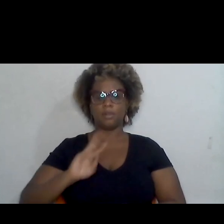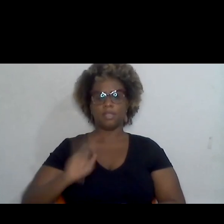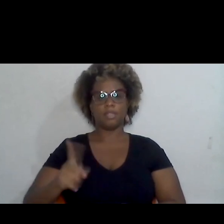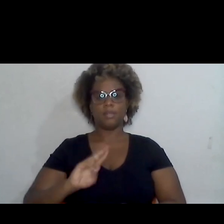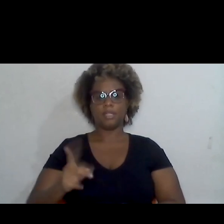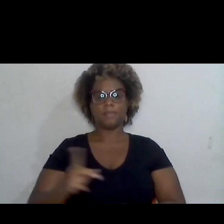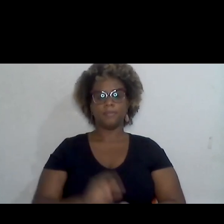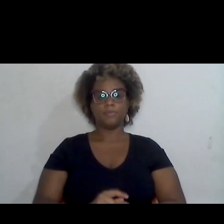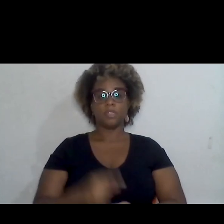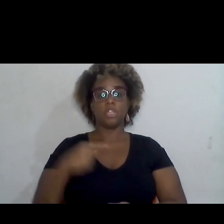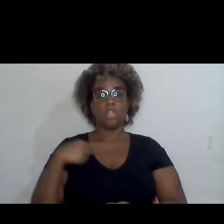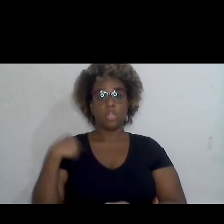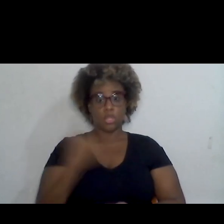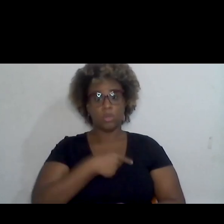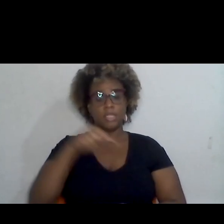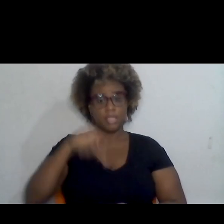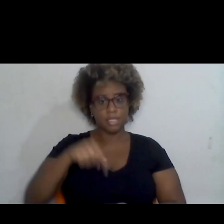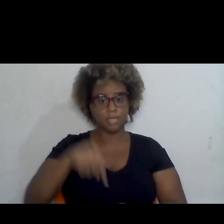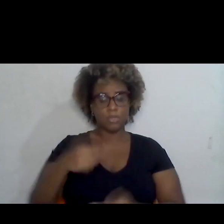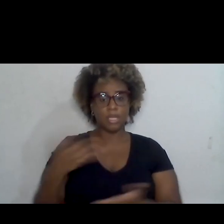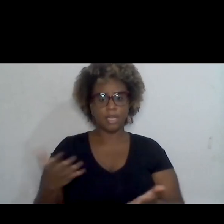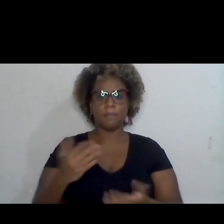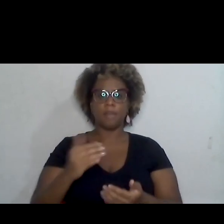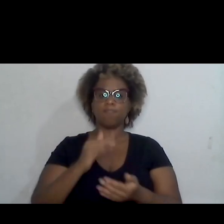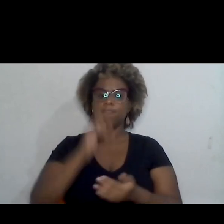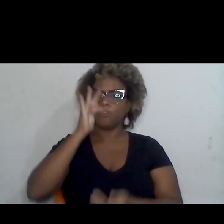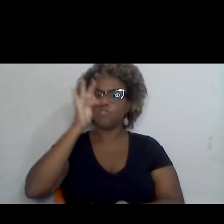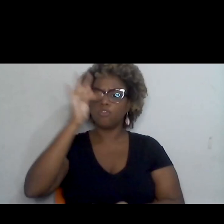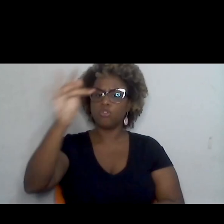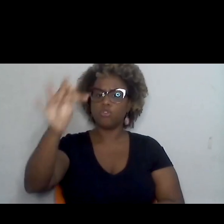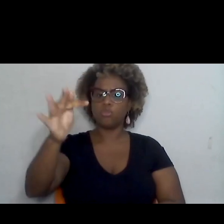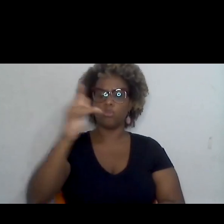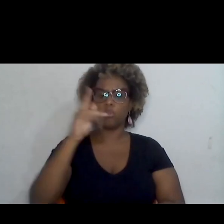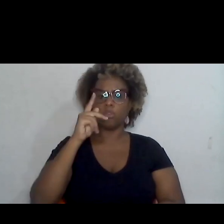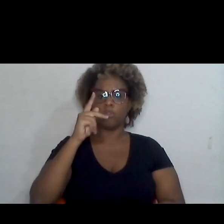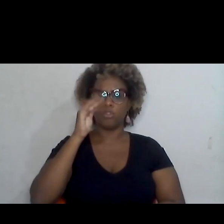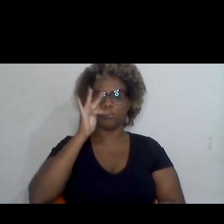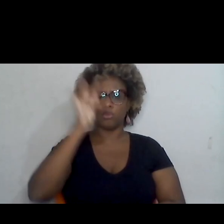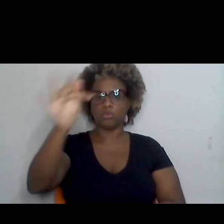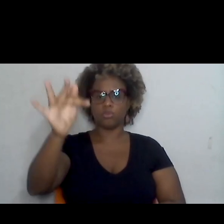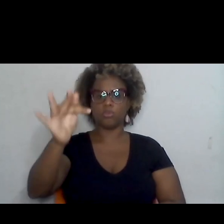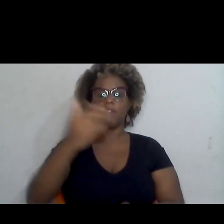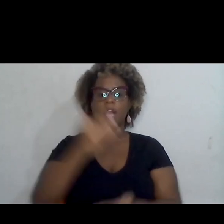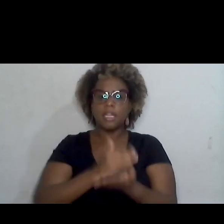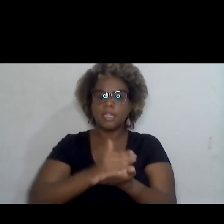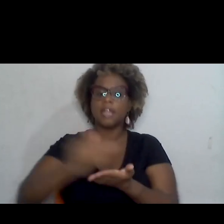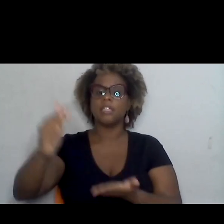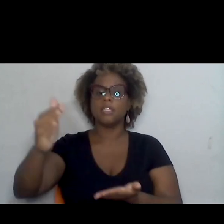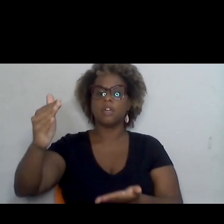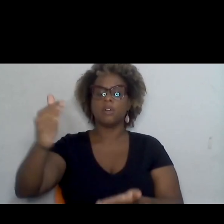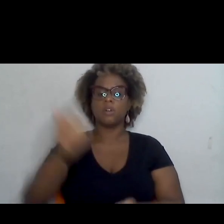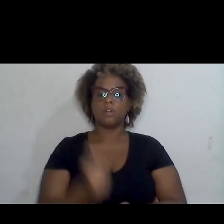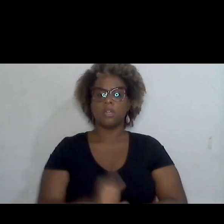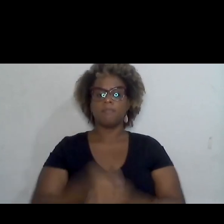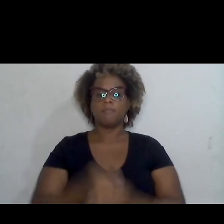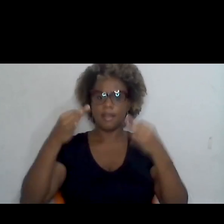Nós estamos aqui para falar daqui para frente e da nossa vontade e disposição do diálogo para acertar. E